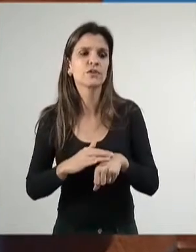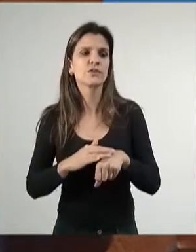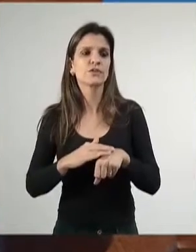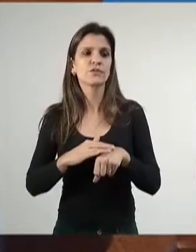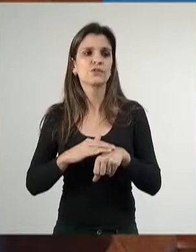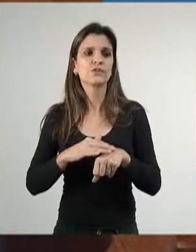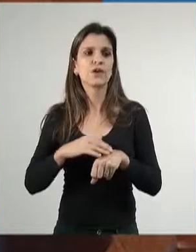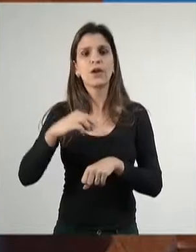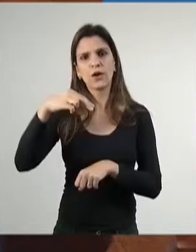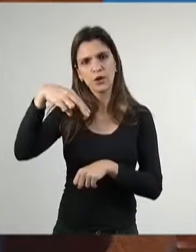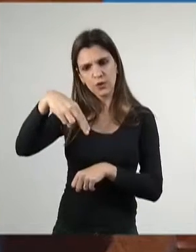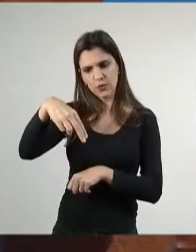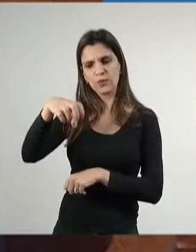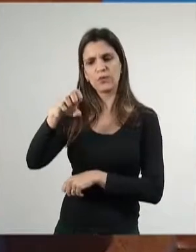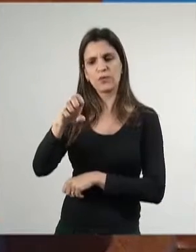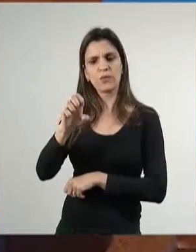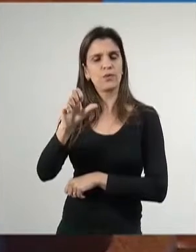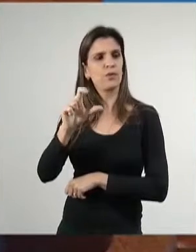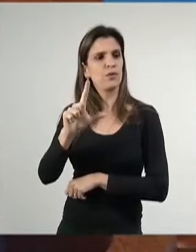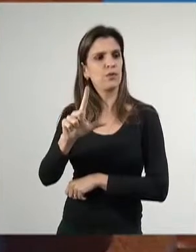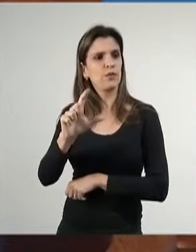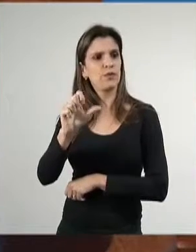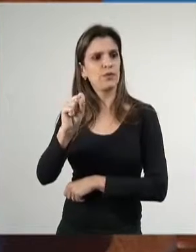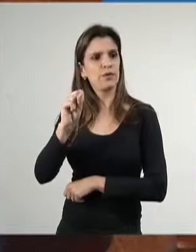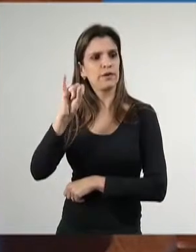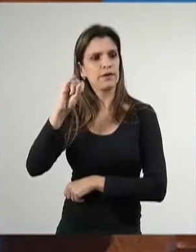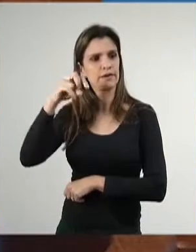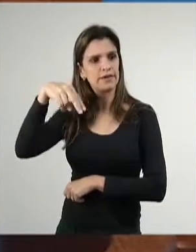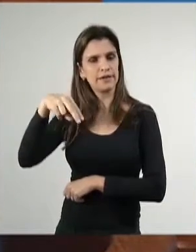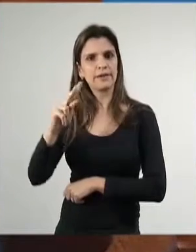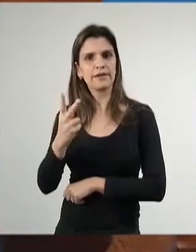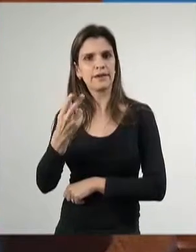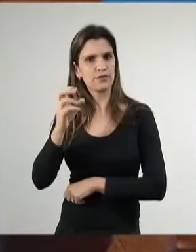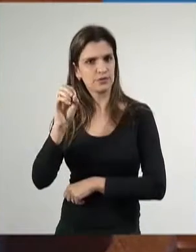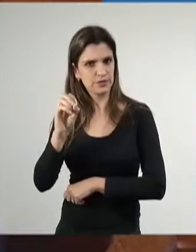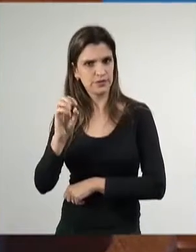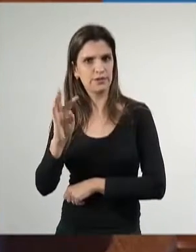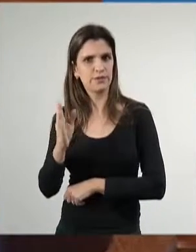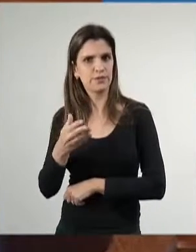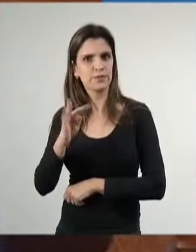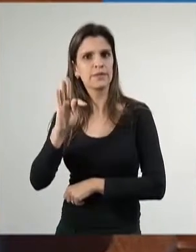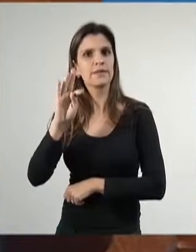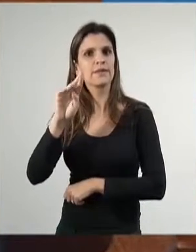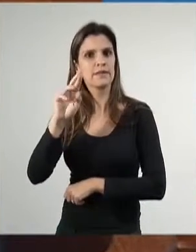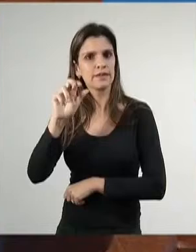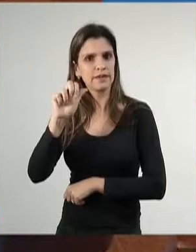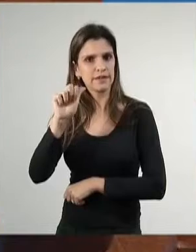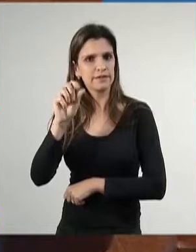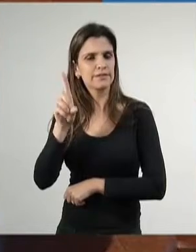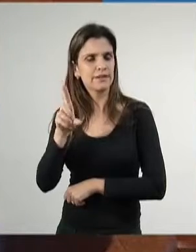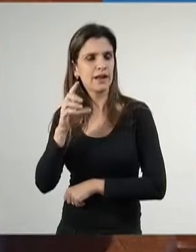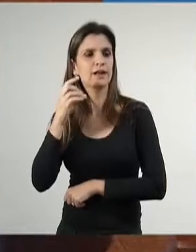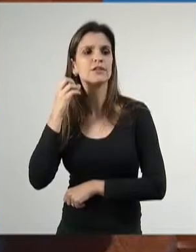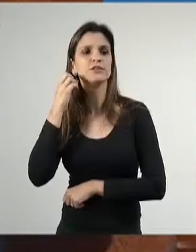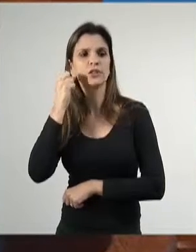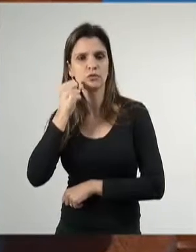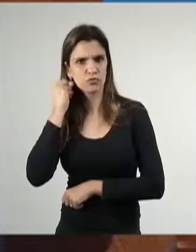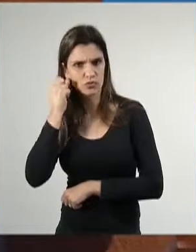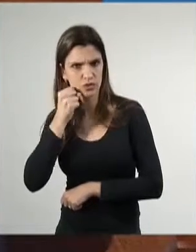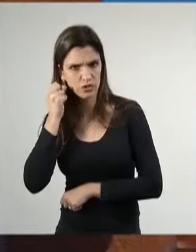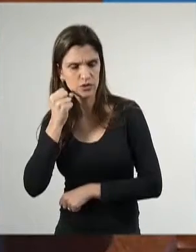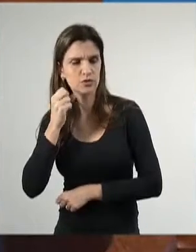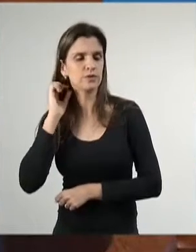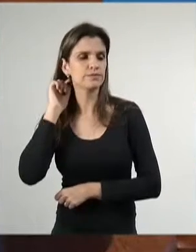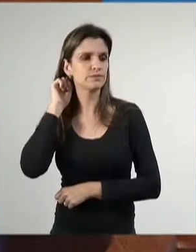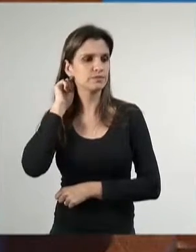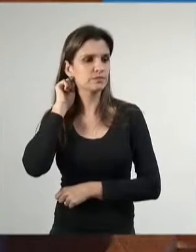ele prontamente esteve com as 2 senadoras, a Simone e a Soraya, na ANEEL, protestando contra esse